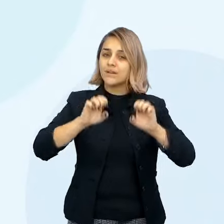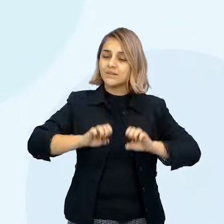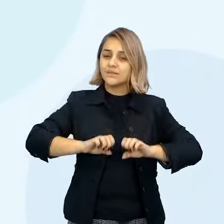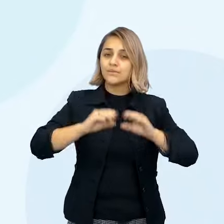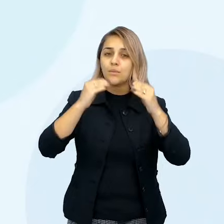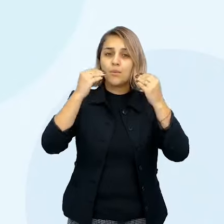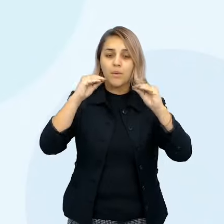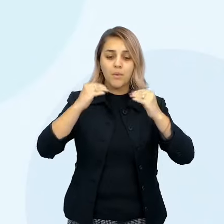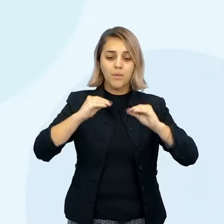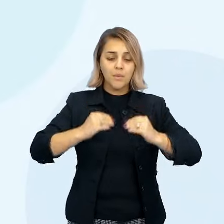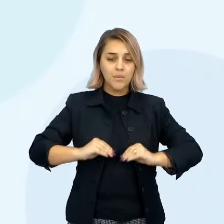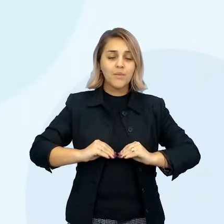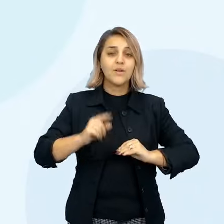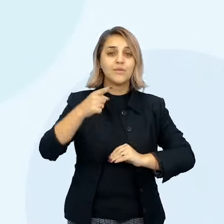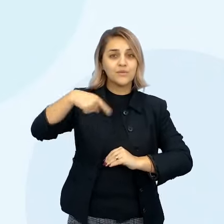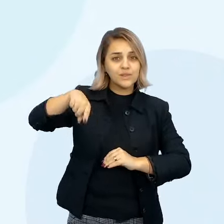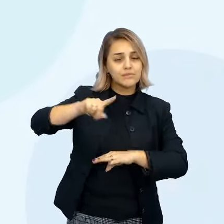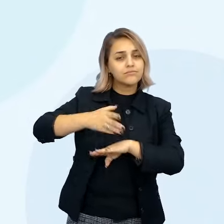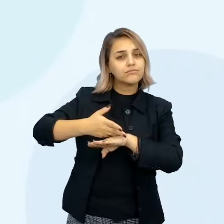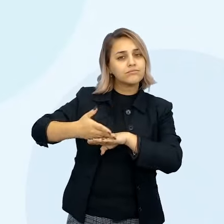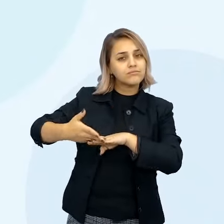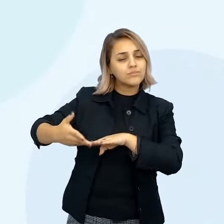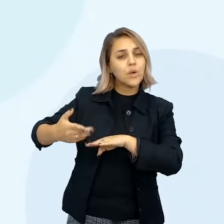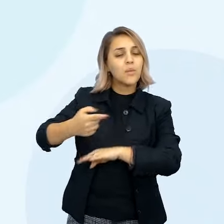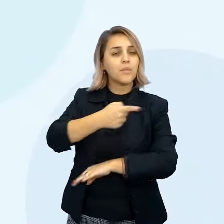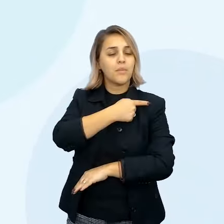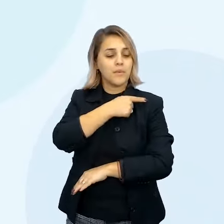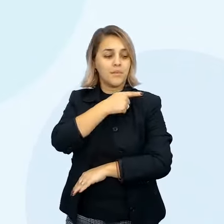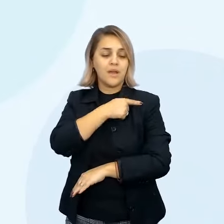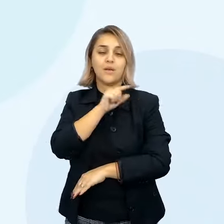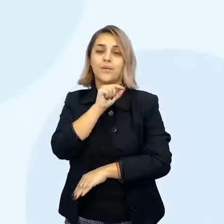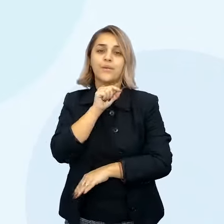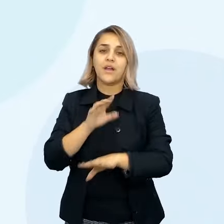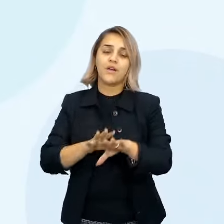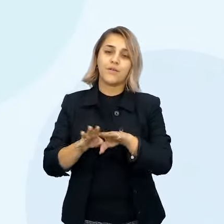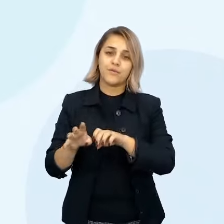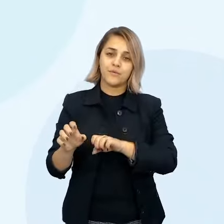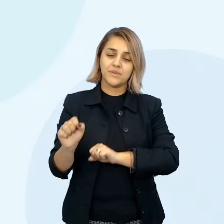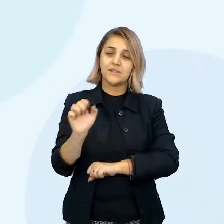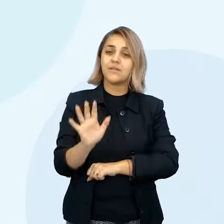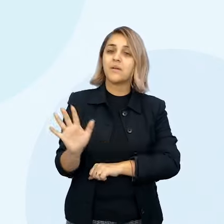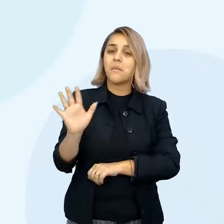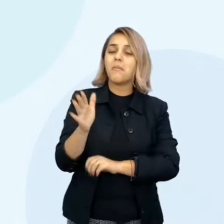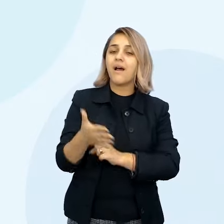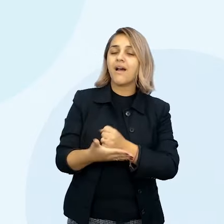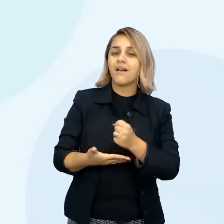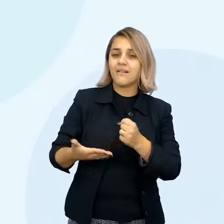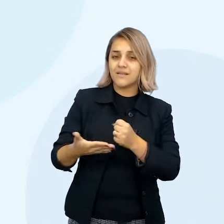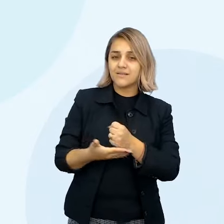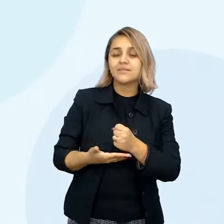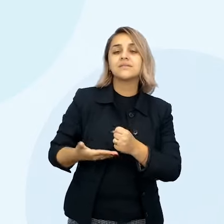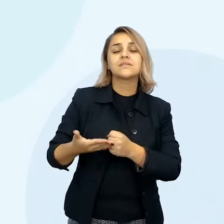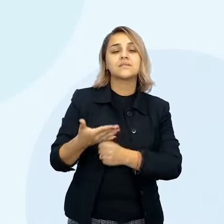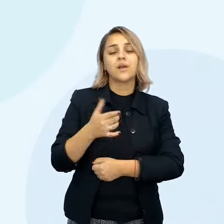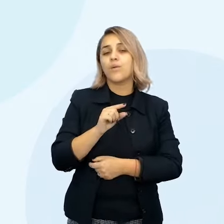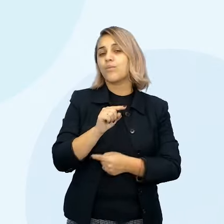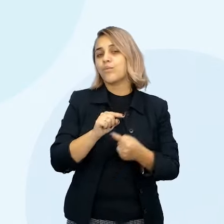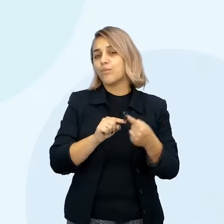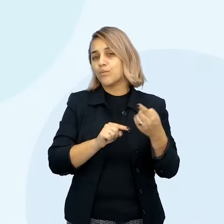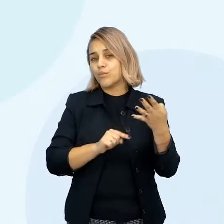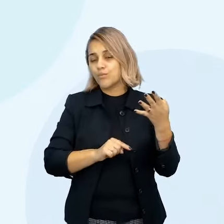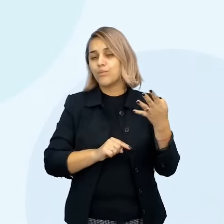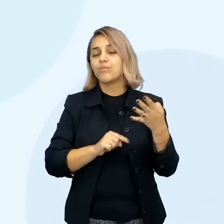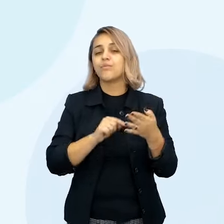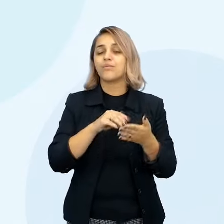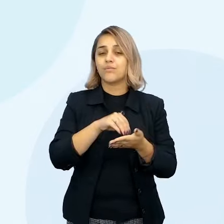Na primeira série do ensino médio a gente tem aí a formação geral básica e o itinerário formativo, né, composto apenas aí pelos componentes